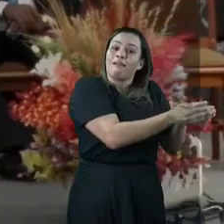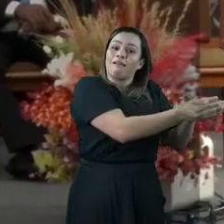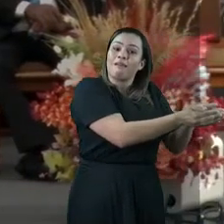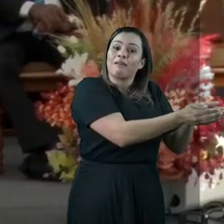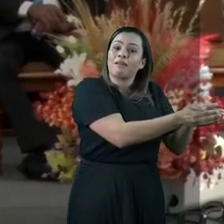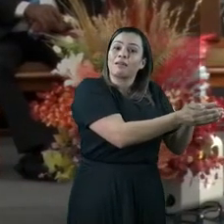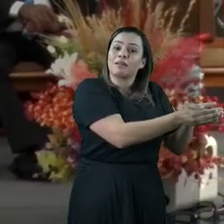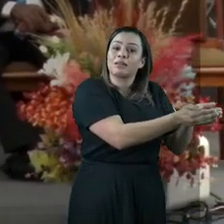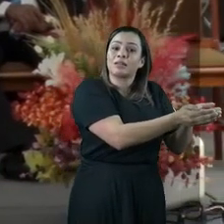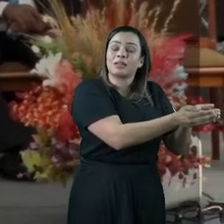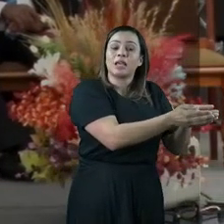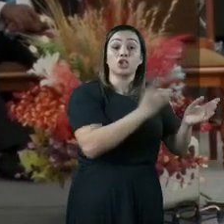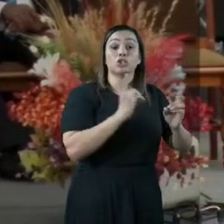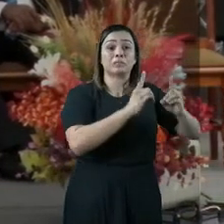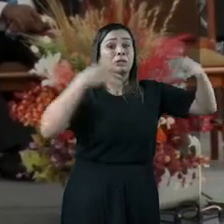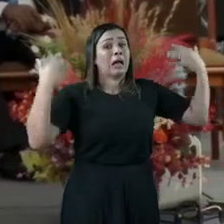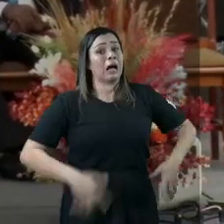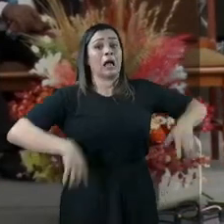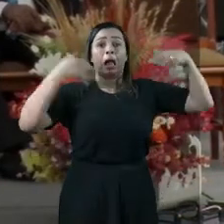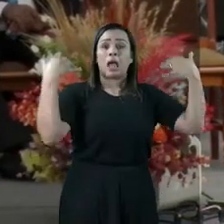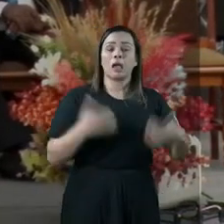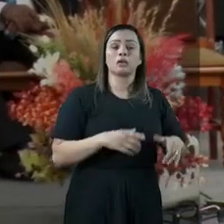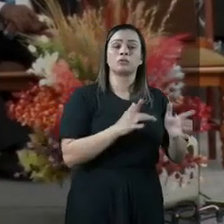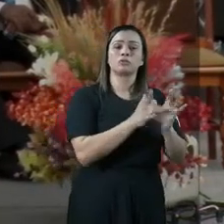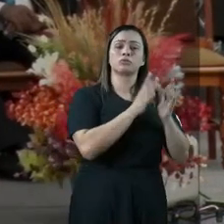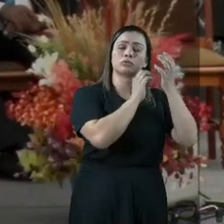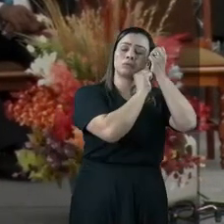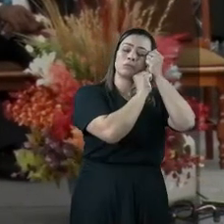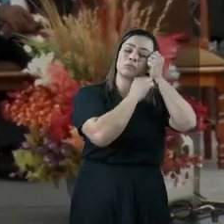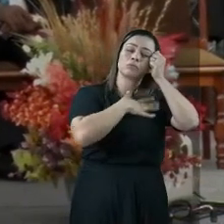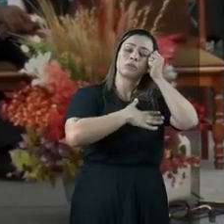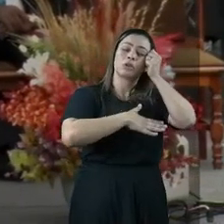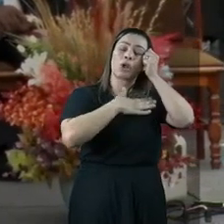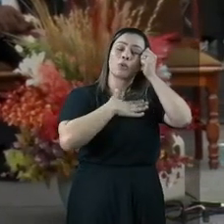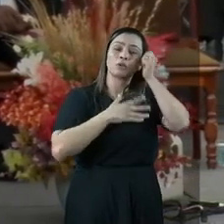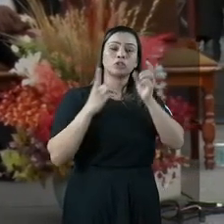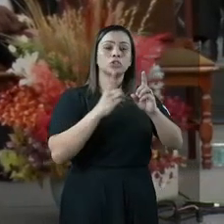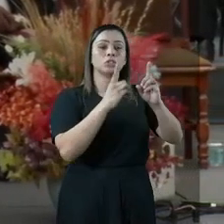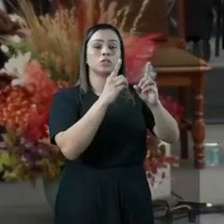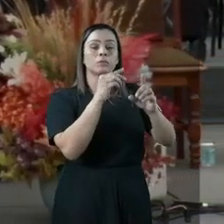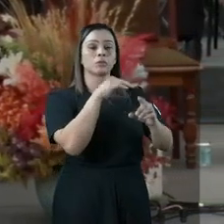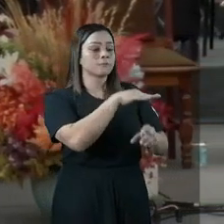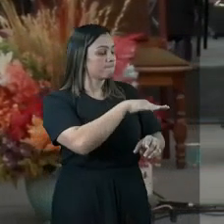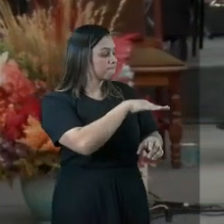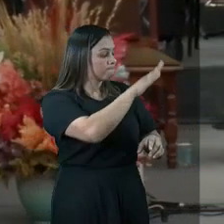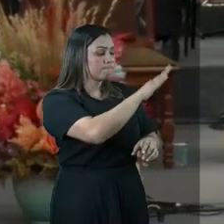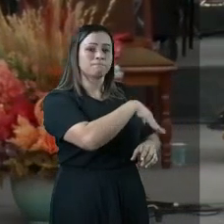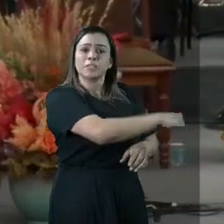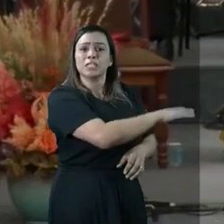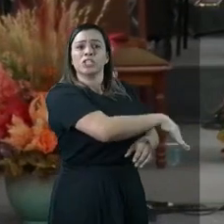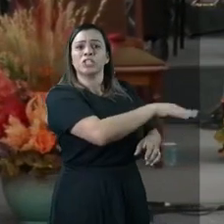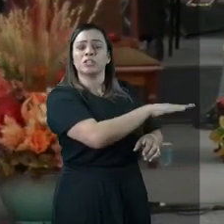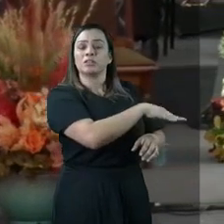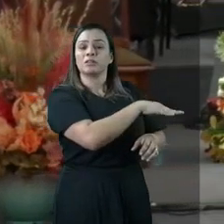E quando os discípulos mais precisam, eles veem o Rei da Glória dormindo e descobrem que o Rei da Glória só